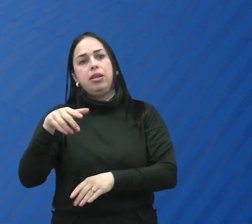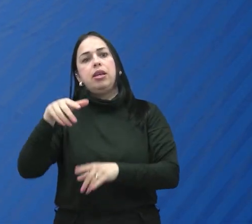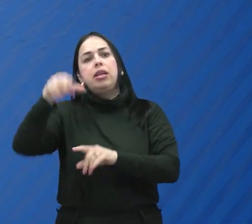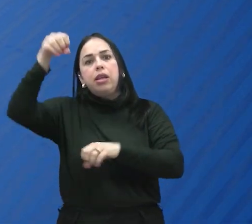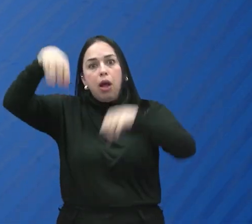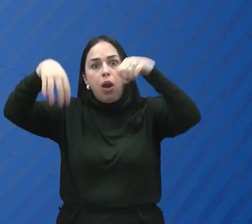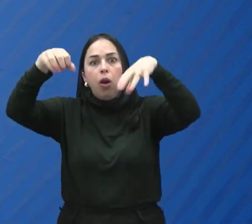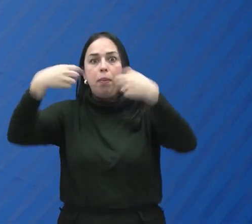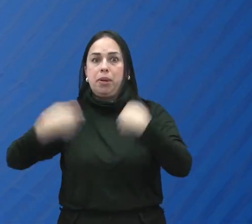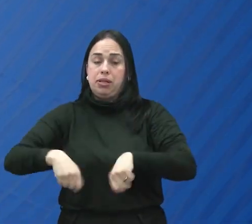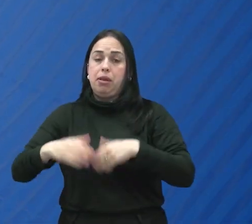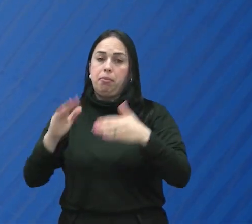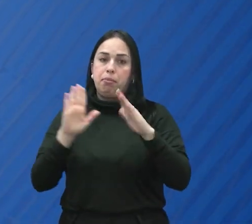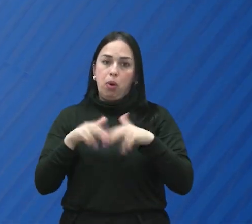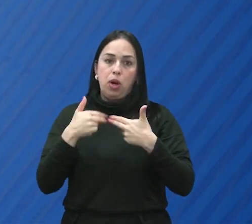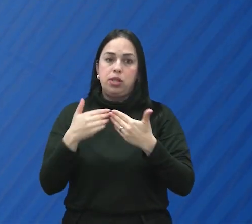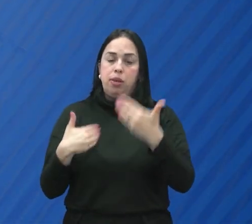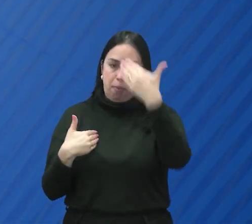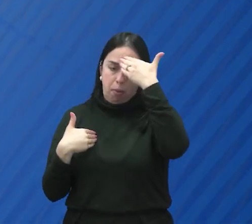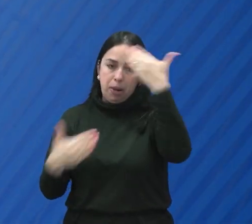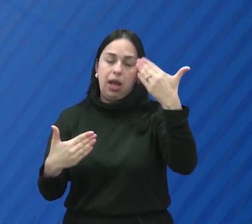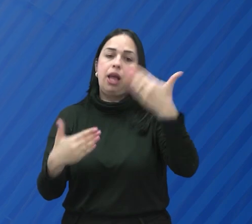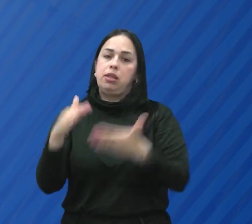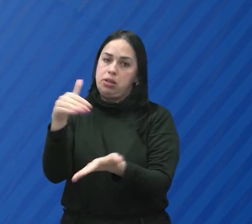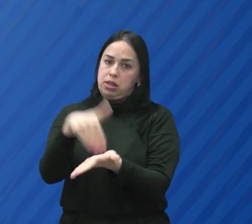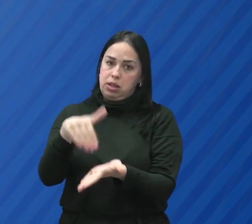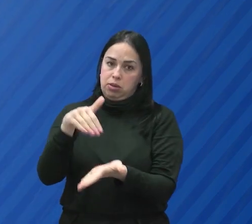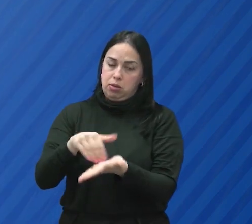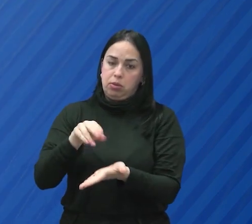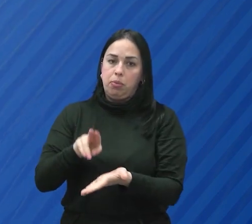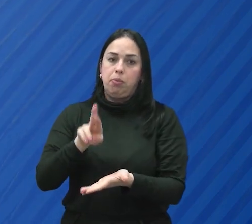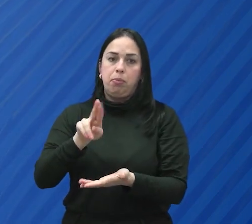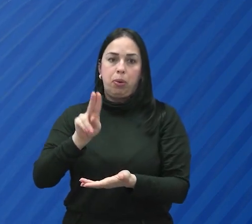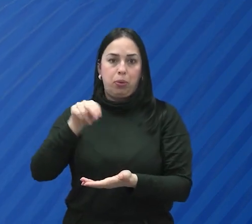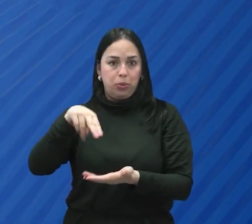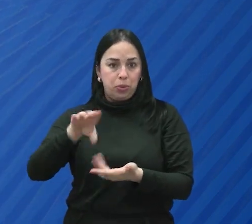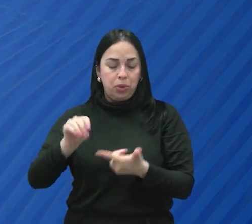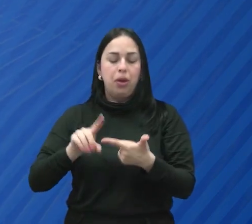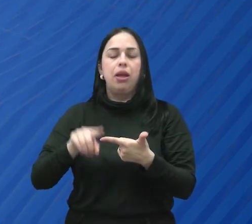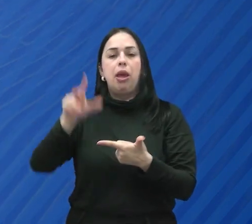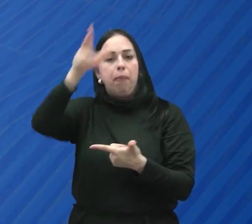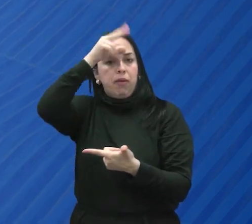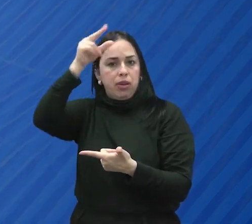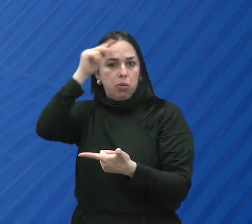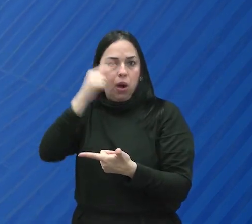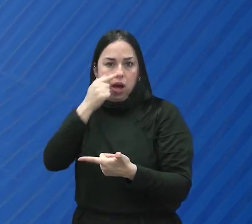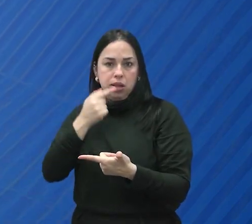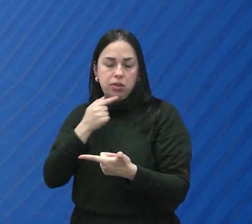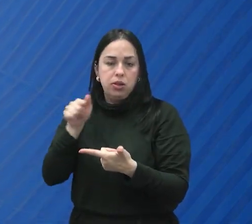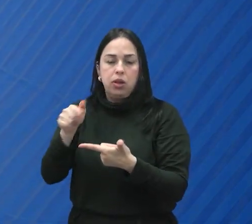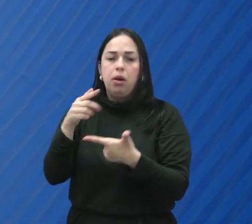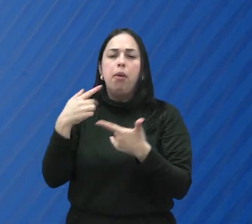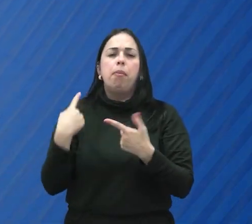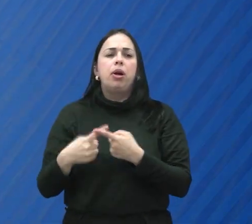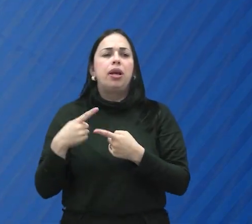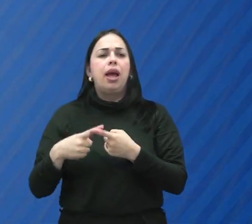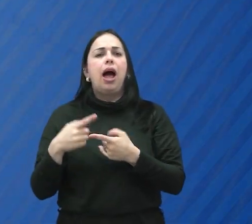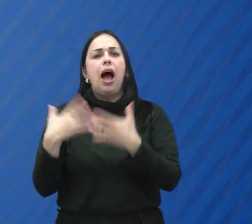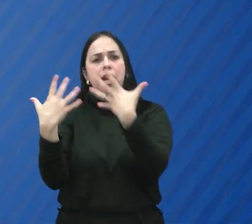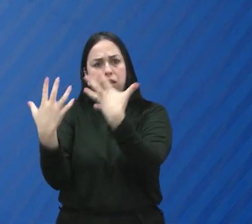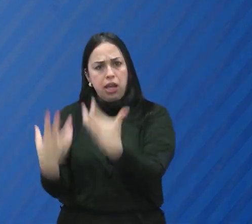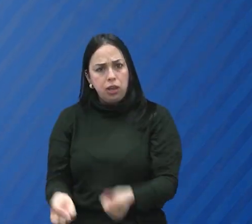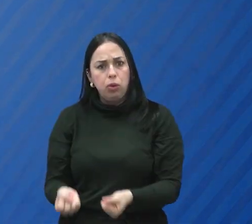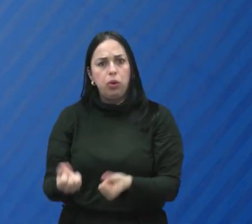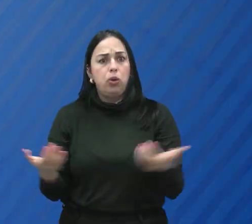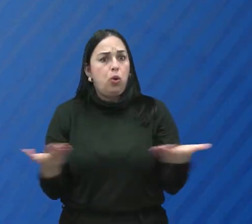problema da população. Então eu gostaria de agradecer ao secretário Bruno, ao prefeito Anderson, por atender essa demanda da comunidade, pois